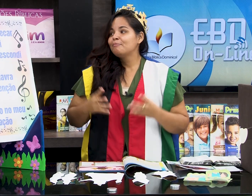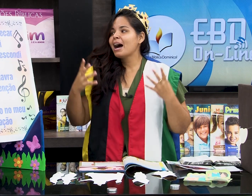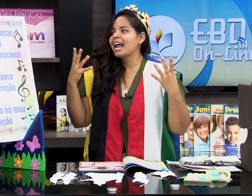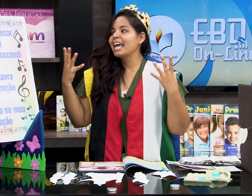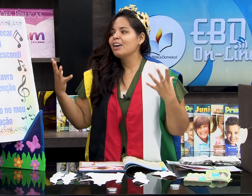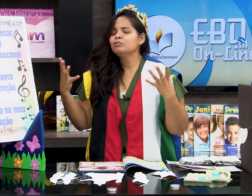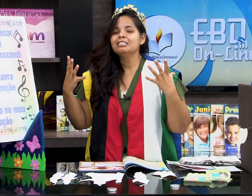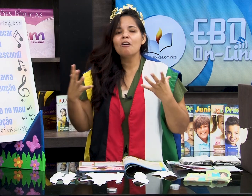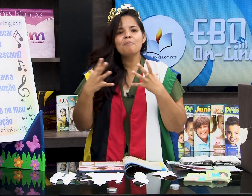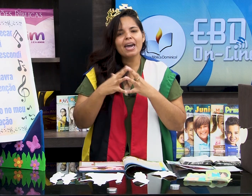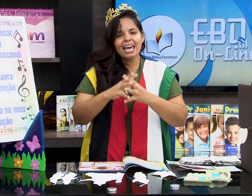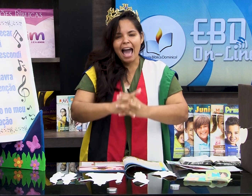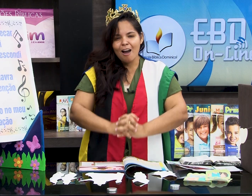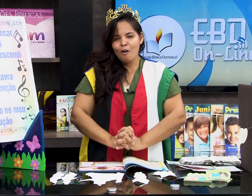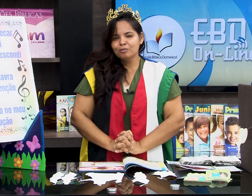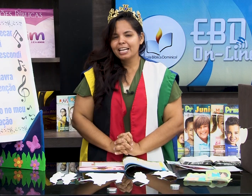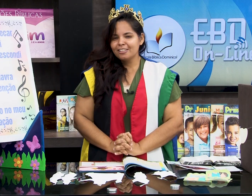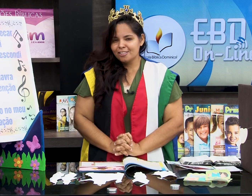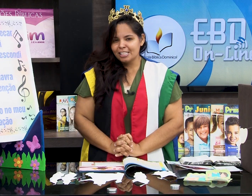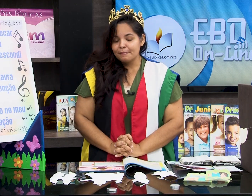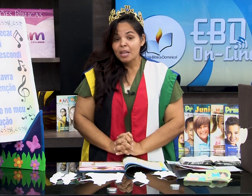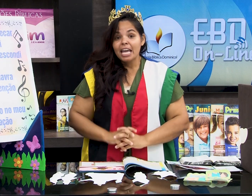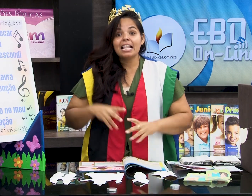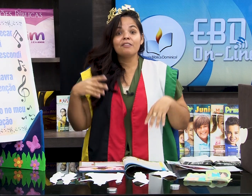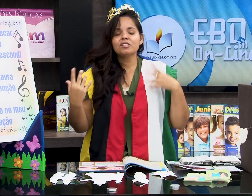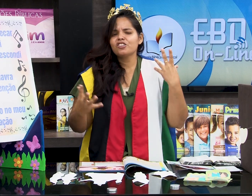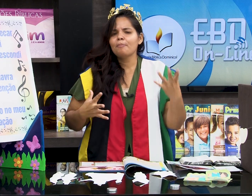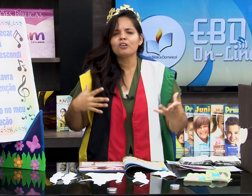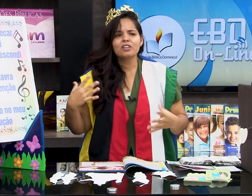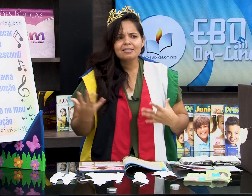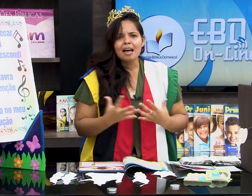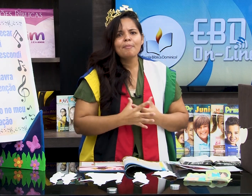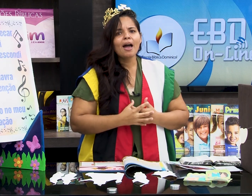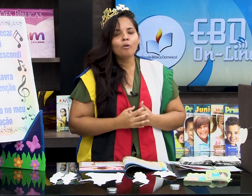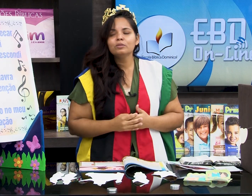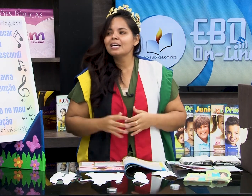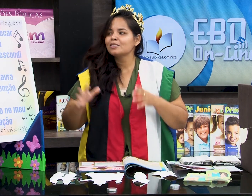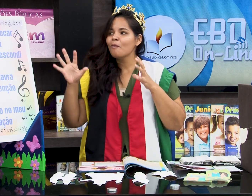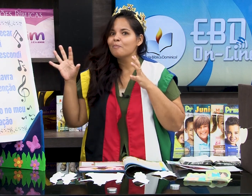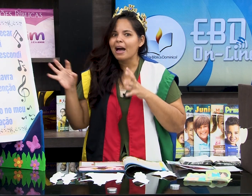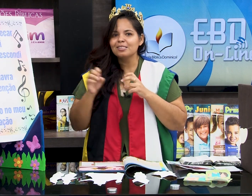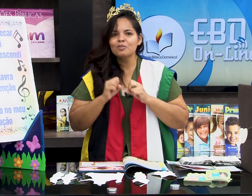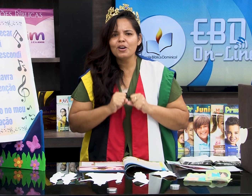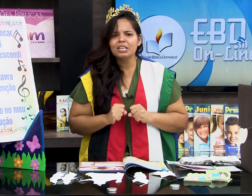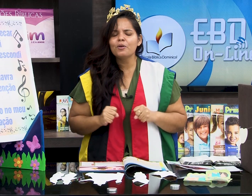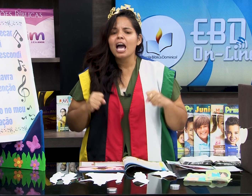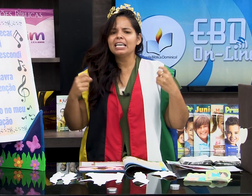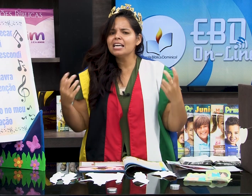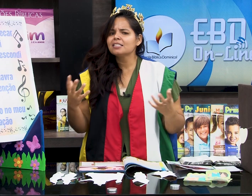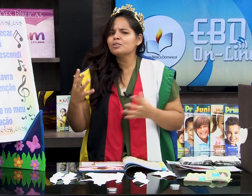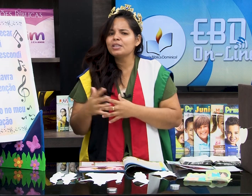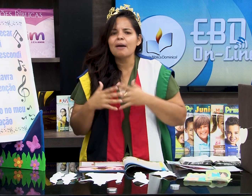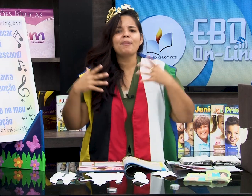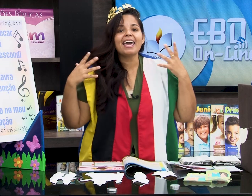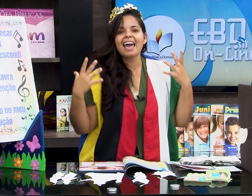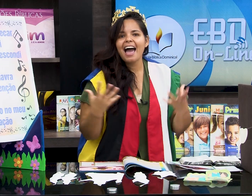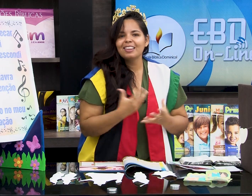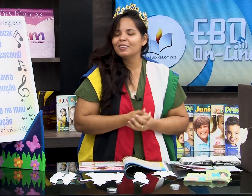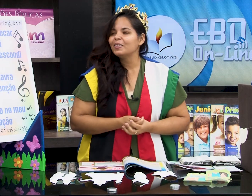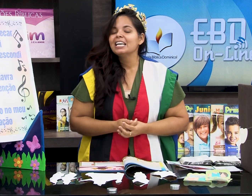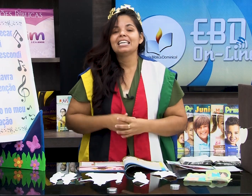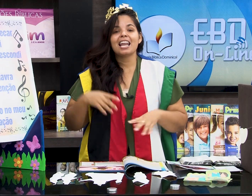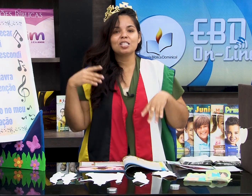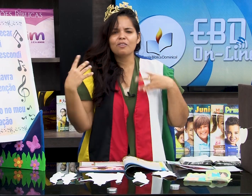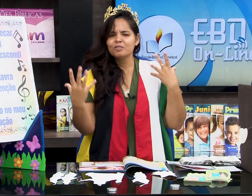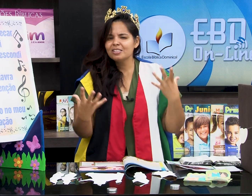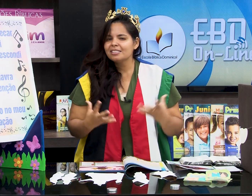professor? Para eu não pecar contra ti. E daí você já pode lançar perguntas com base no corinho. Crianças, o que é